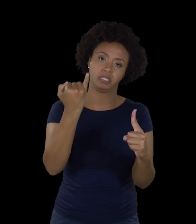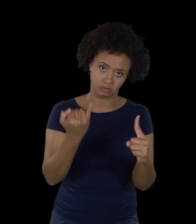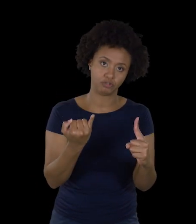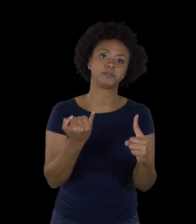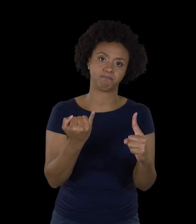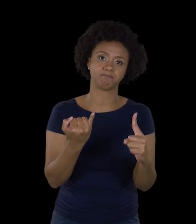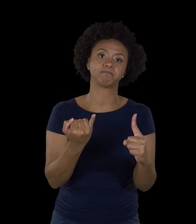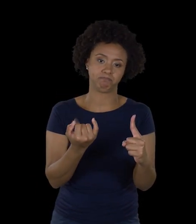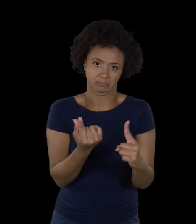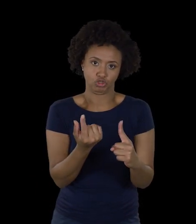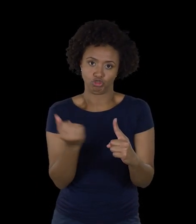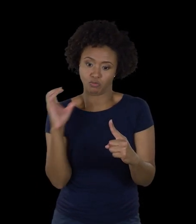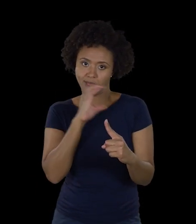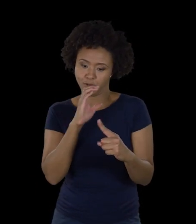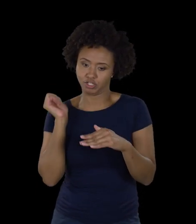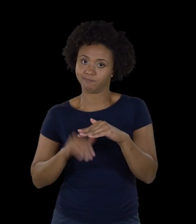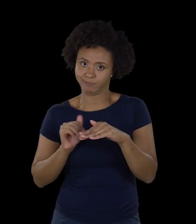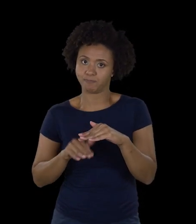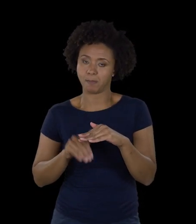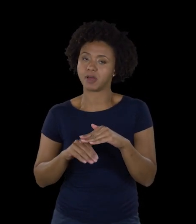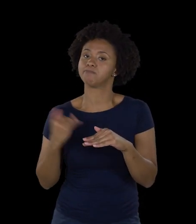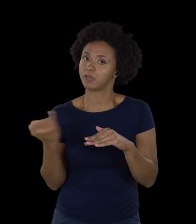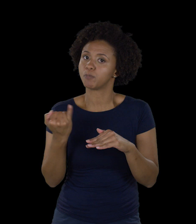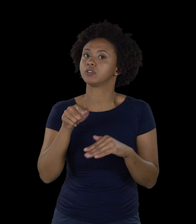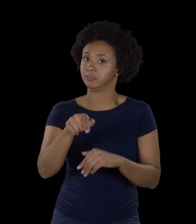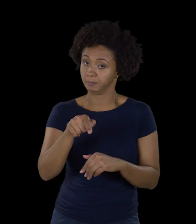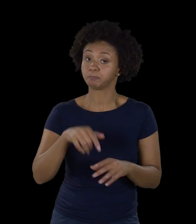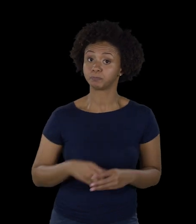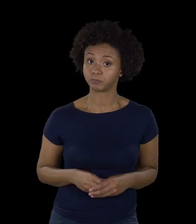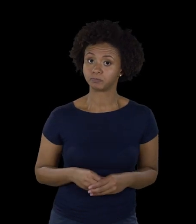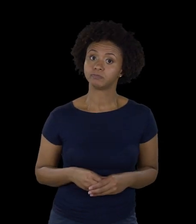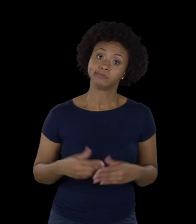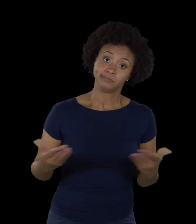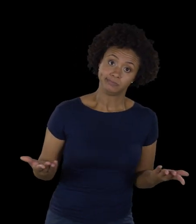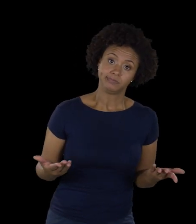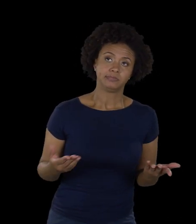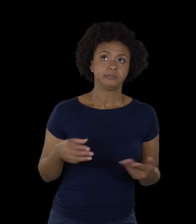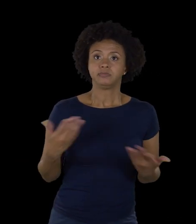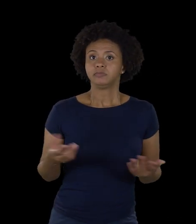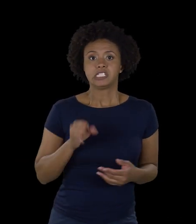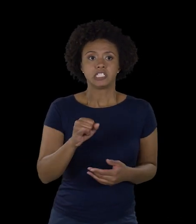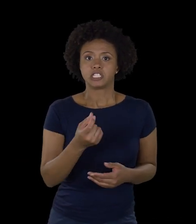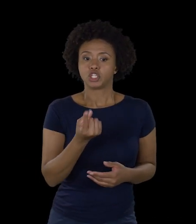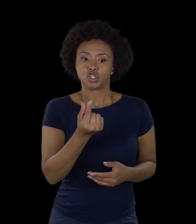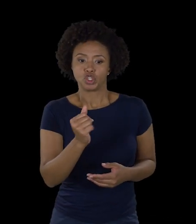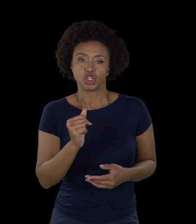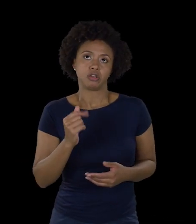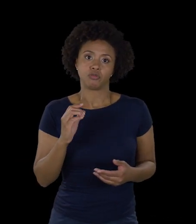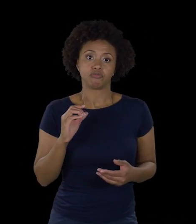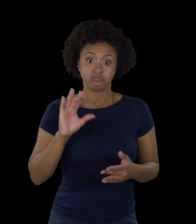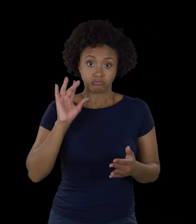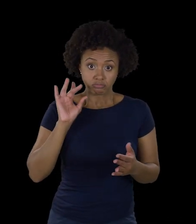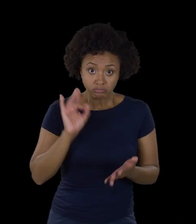para emergências. Você precisa também, se esse dinheiro ser aplicado para casos de emergências,